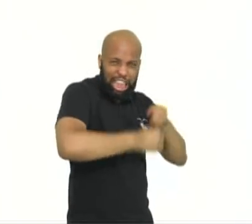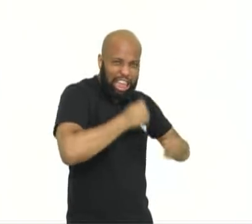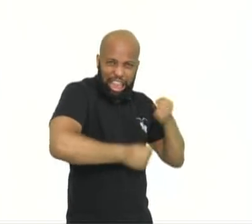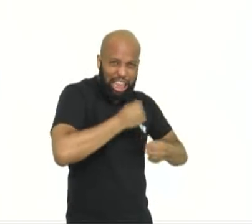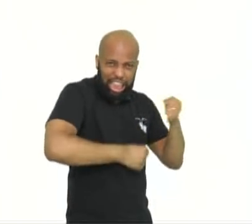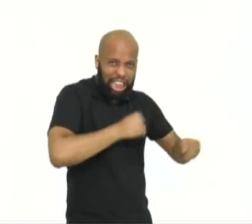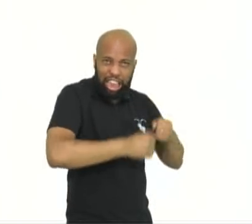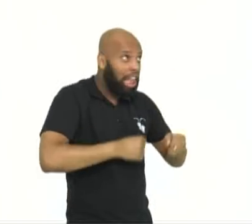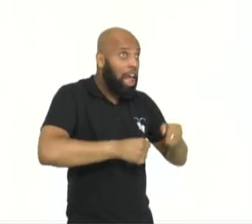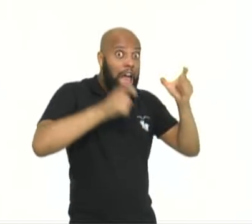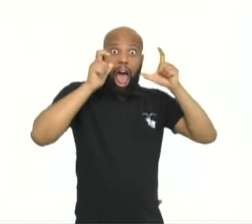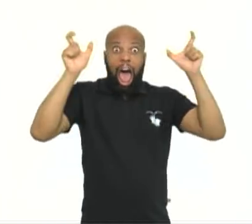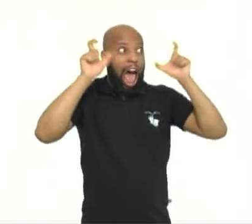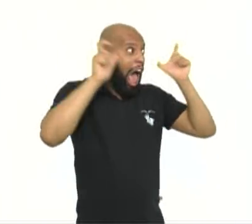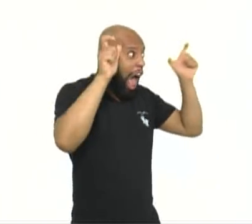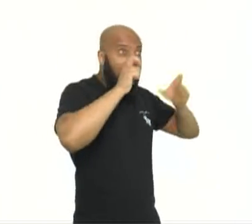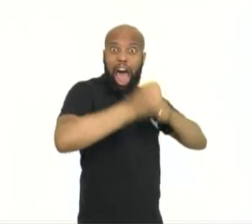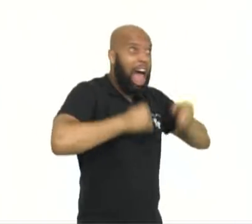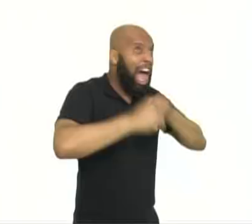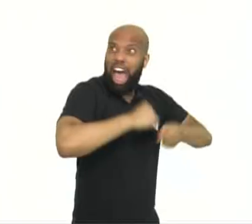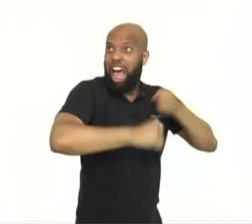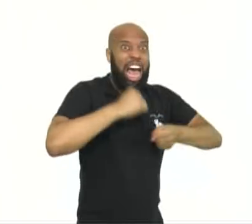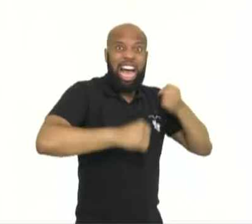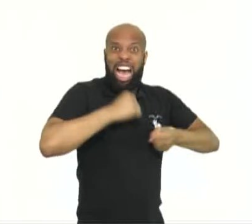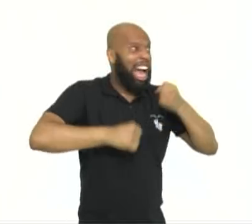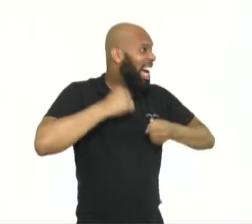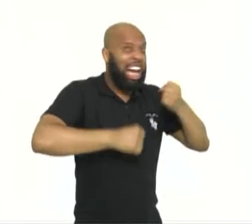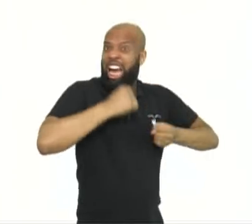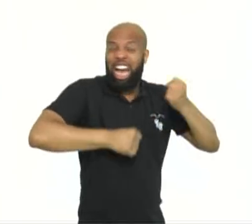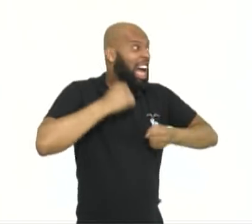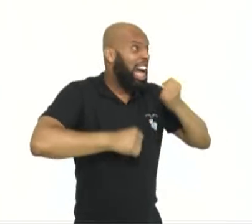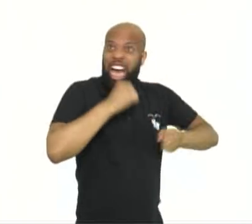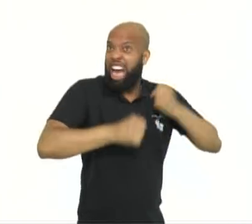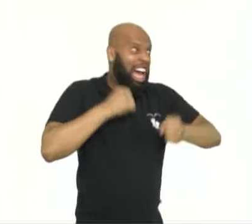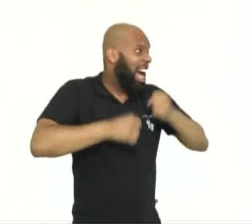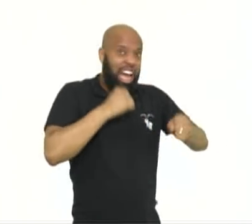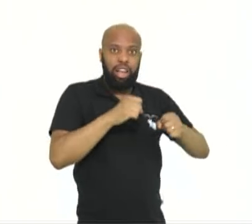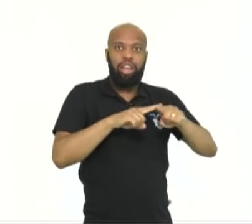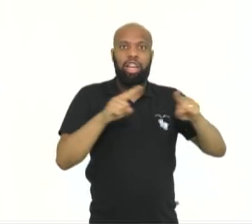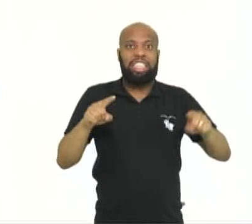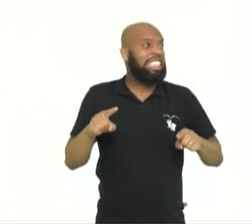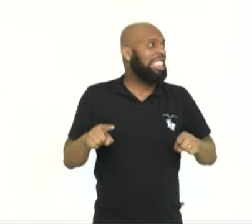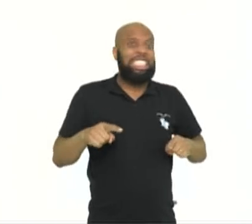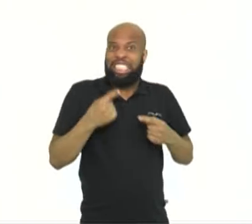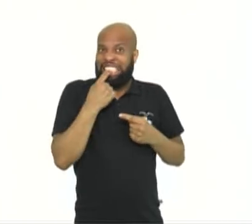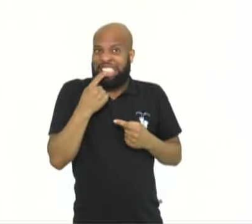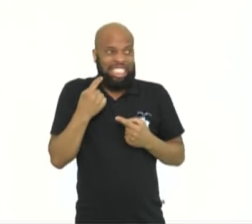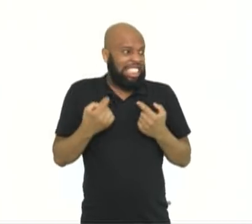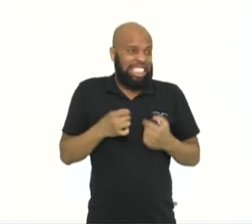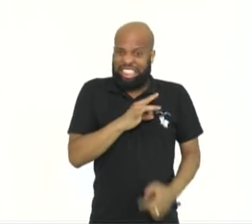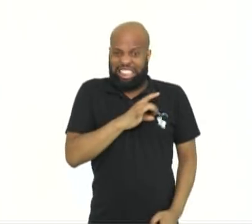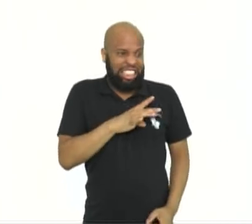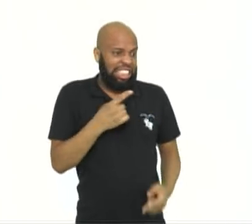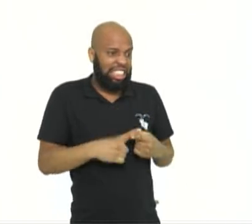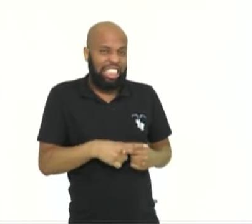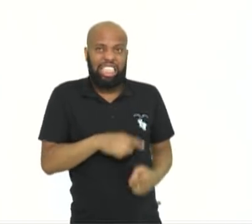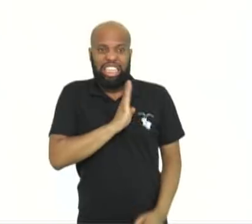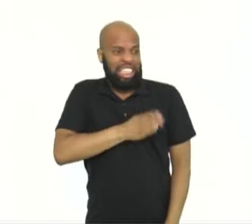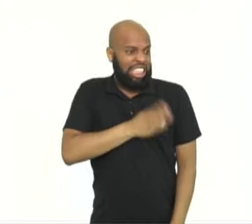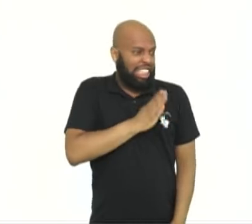os olhos do tamanho de um pires e os dentes brilhando, mas bem cerrados para que o coração